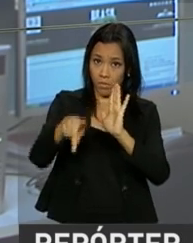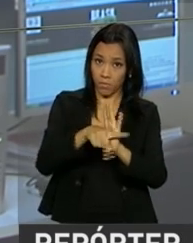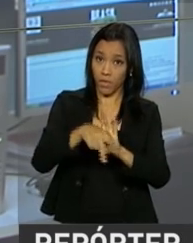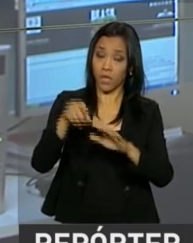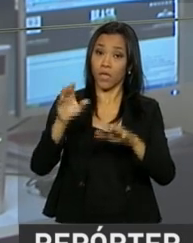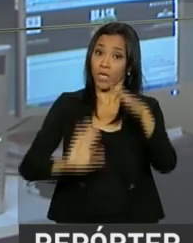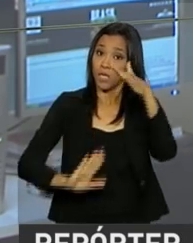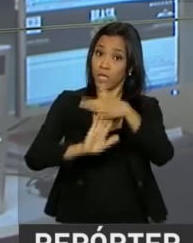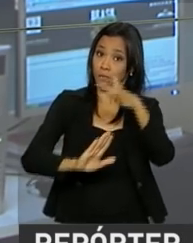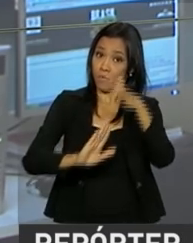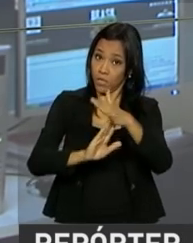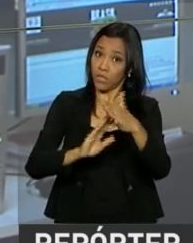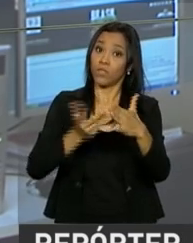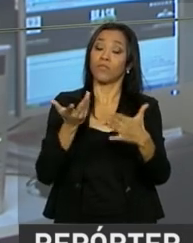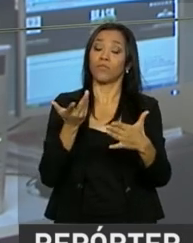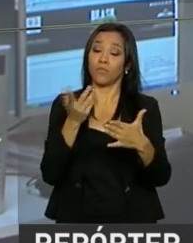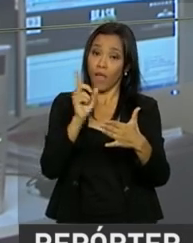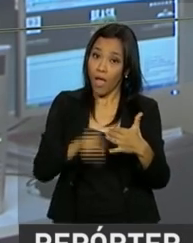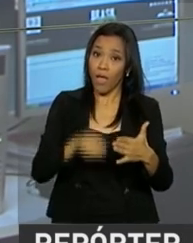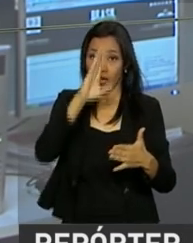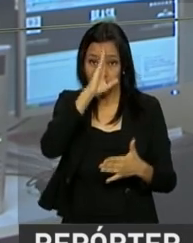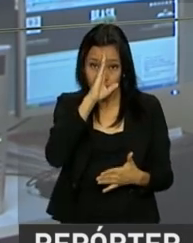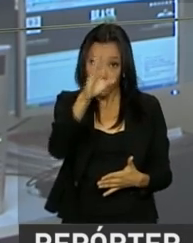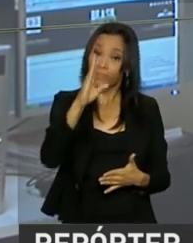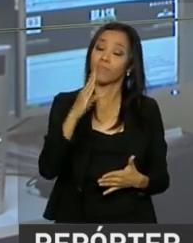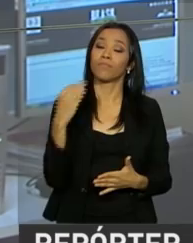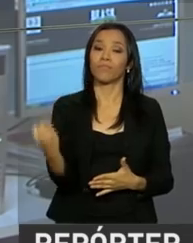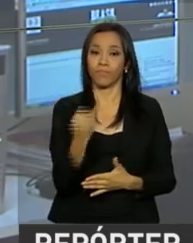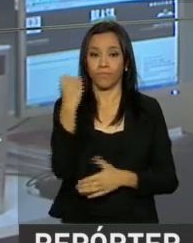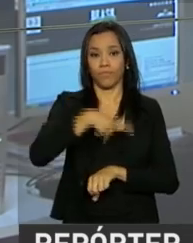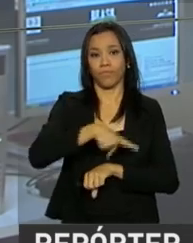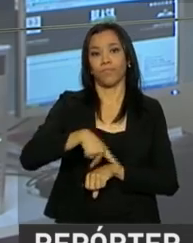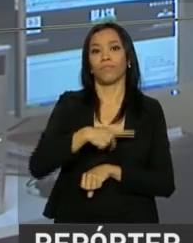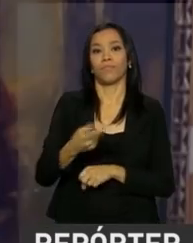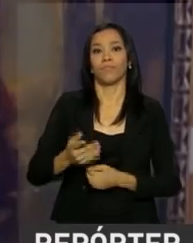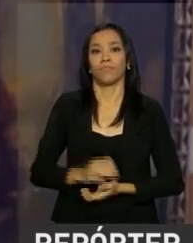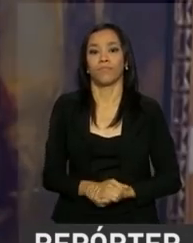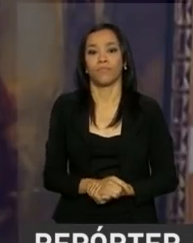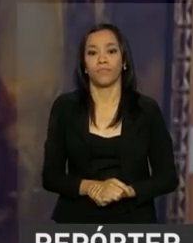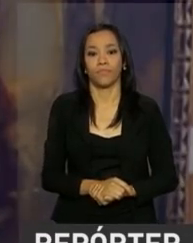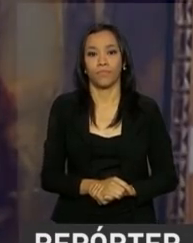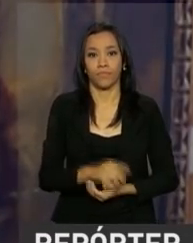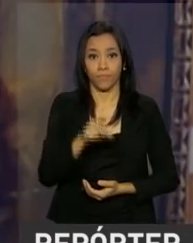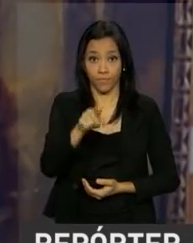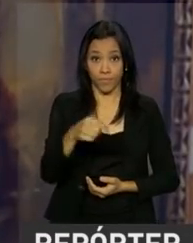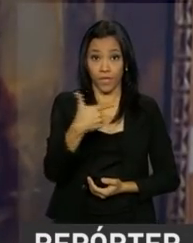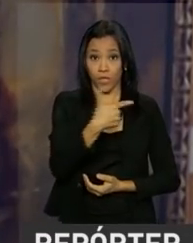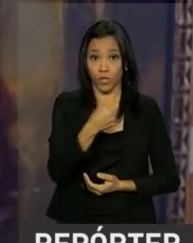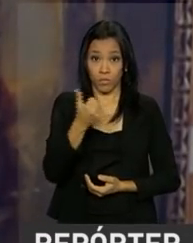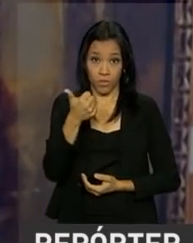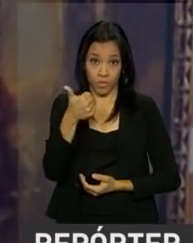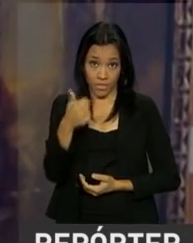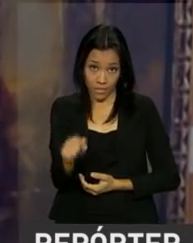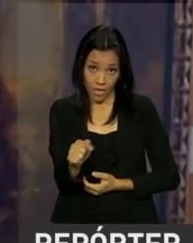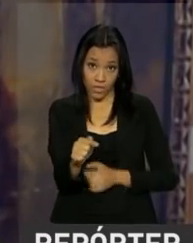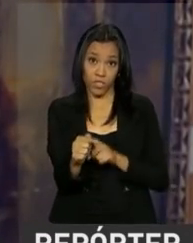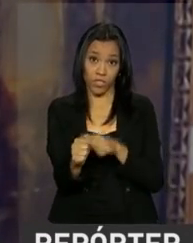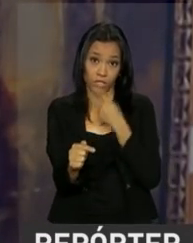define um teto para os gastos públicos, é fundamental para o país. Para 2017,